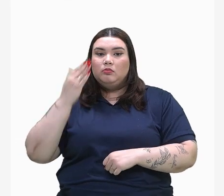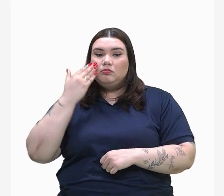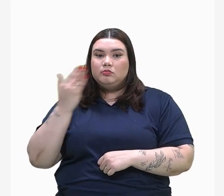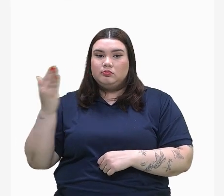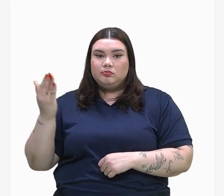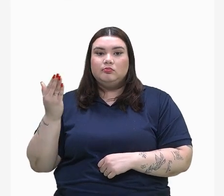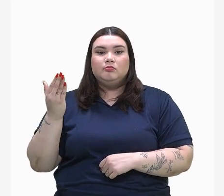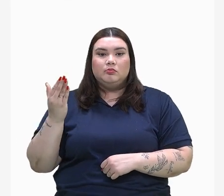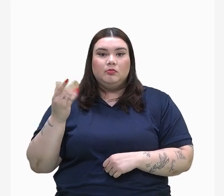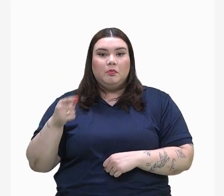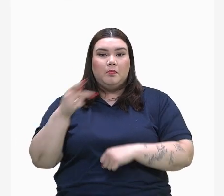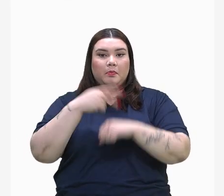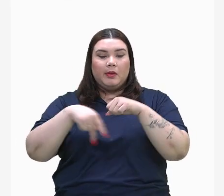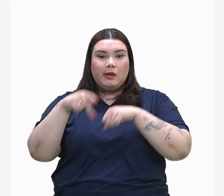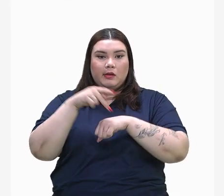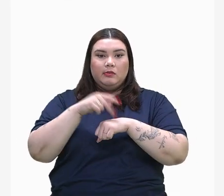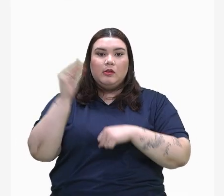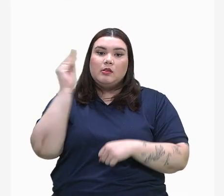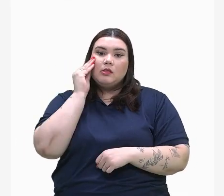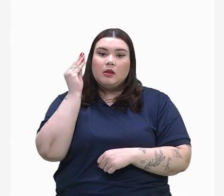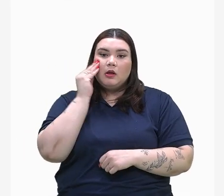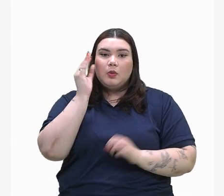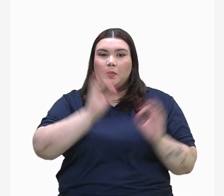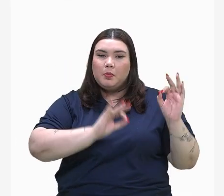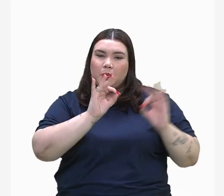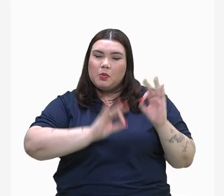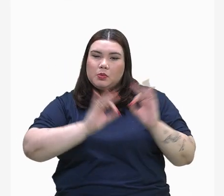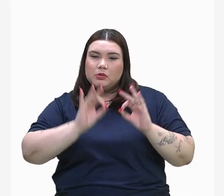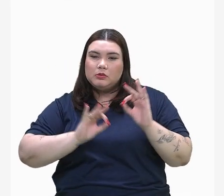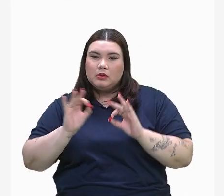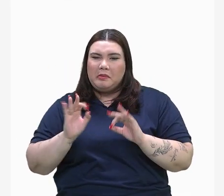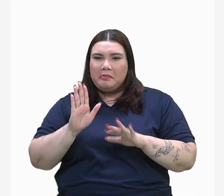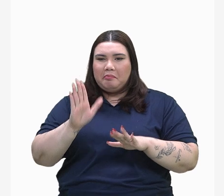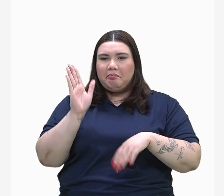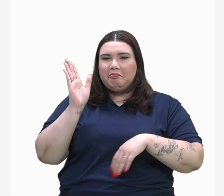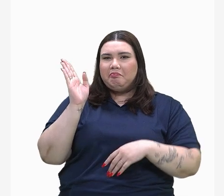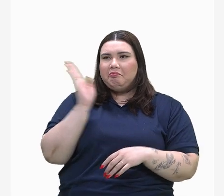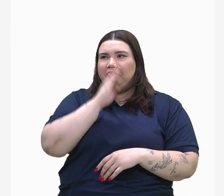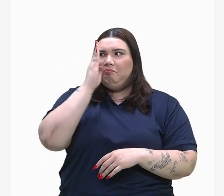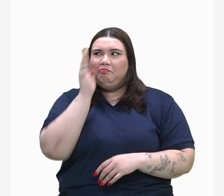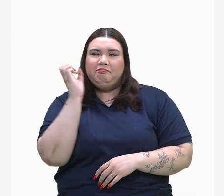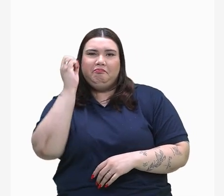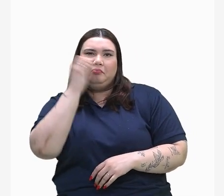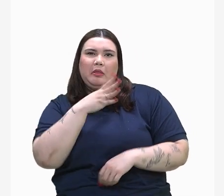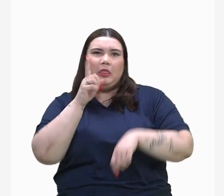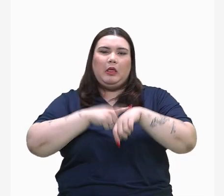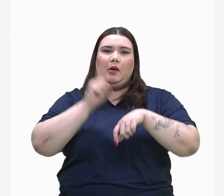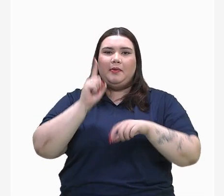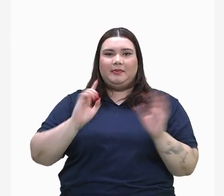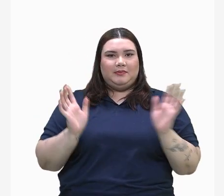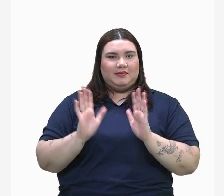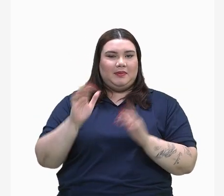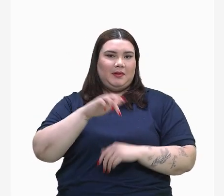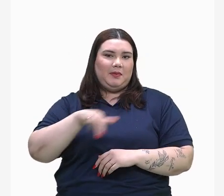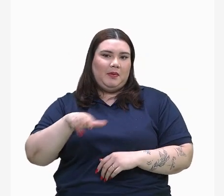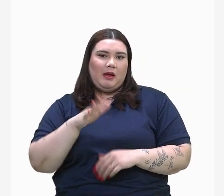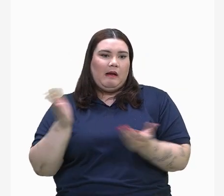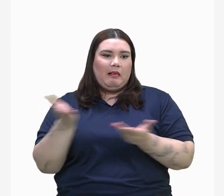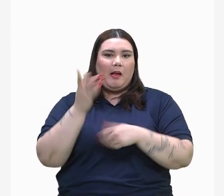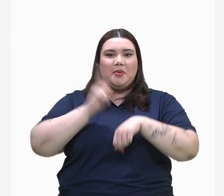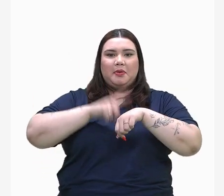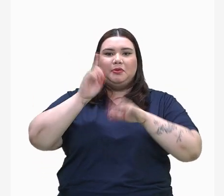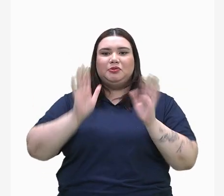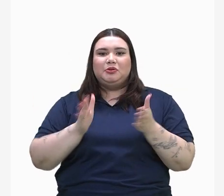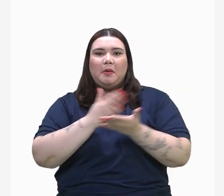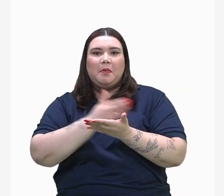que a Bolívia tem todo um processo, né? Não é feito de qualquer jeito ali para adentrar em um bloco econômico. Ah, bora, você já